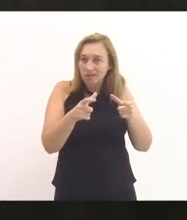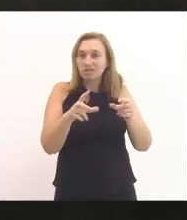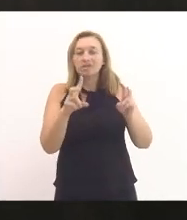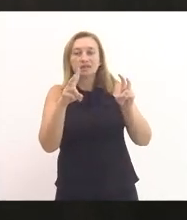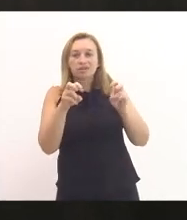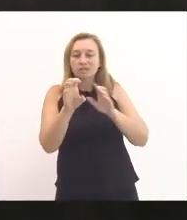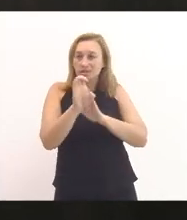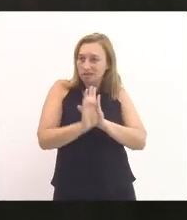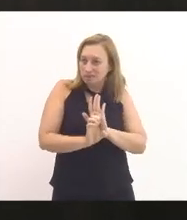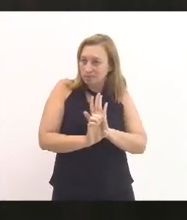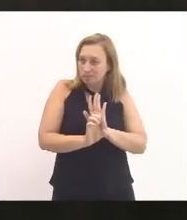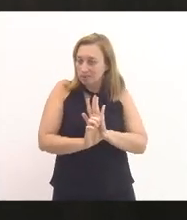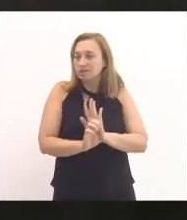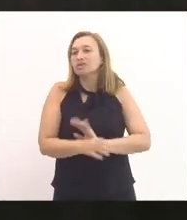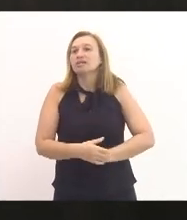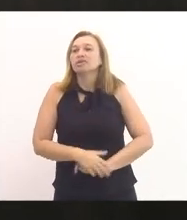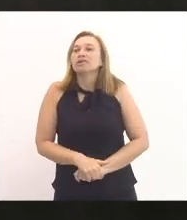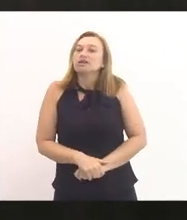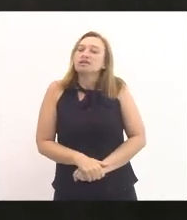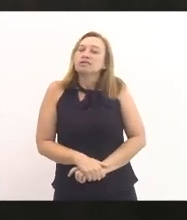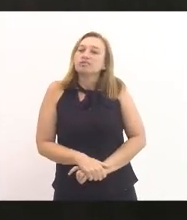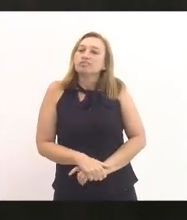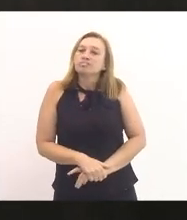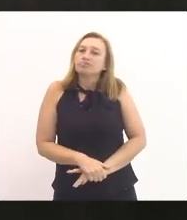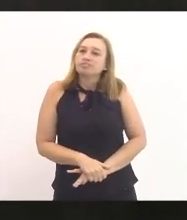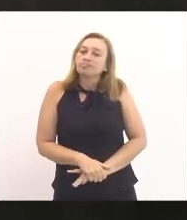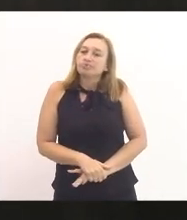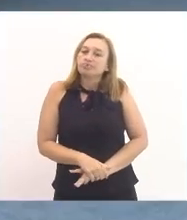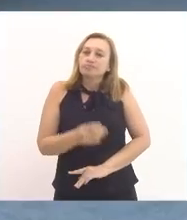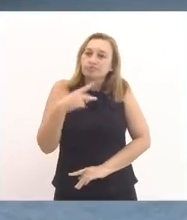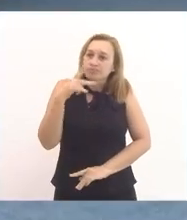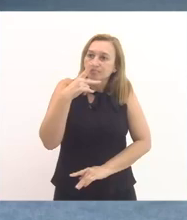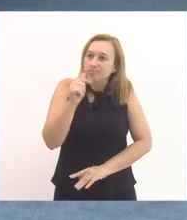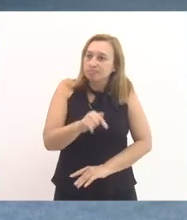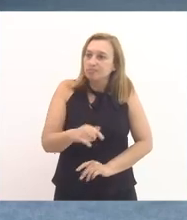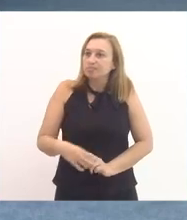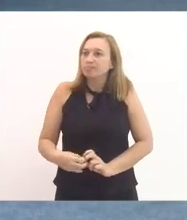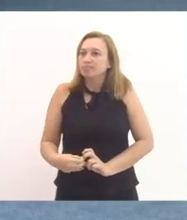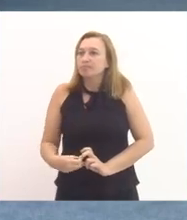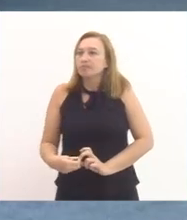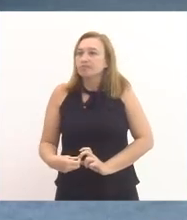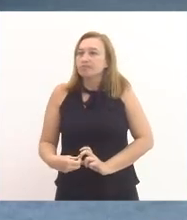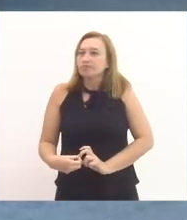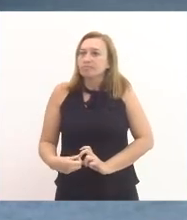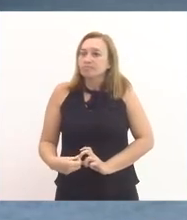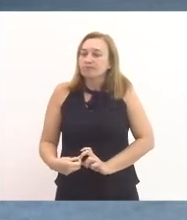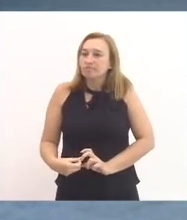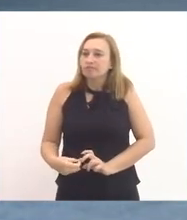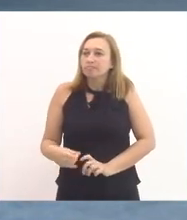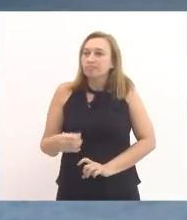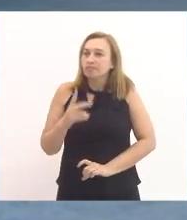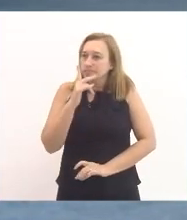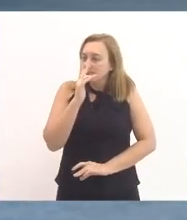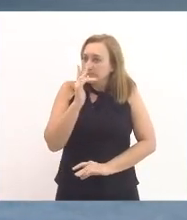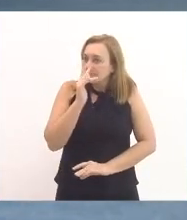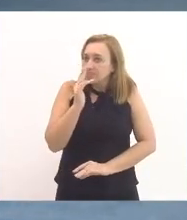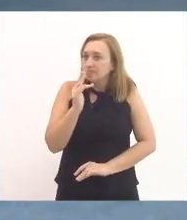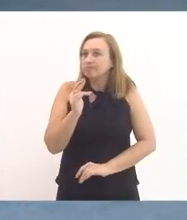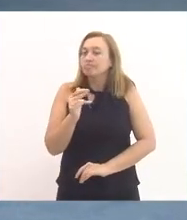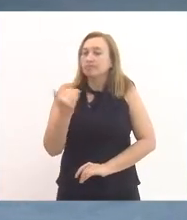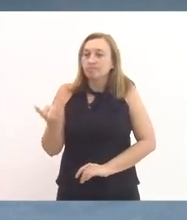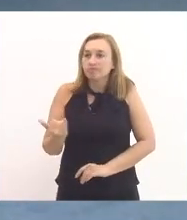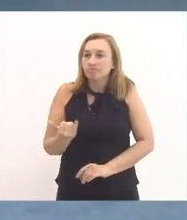respeita às emendas dizer que que foi citado me parece mais uma vez